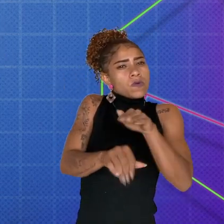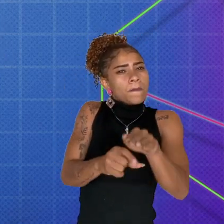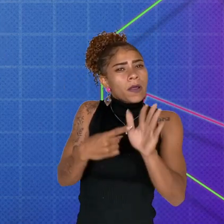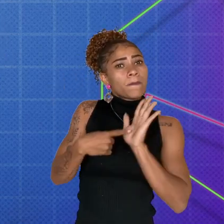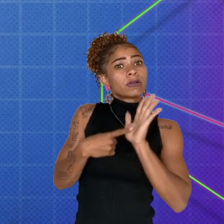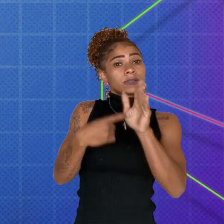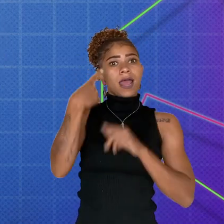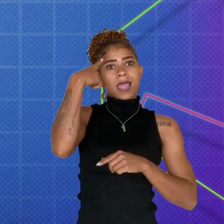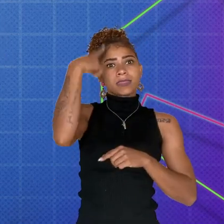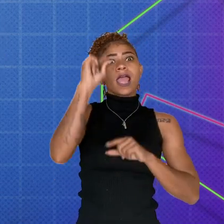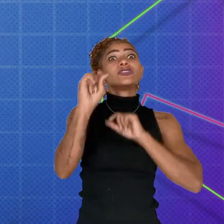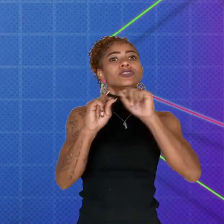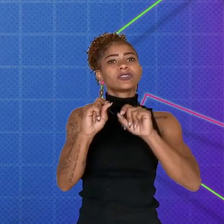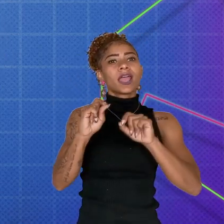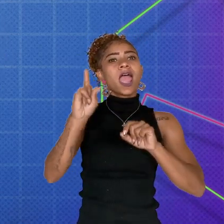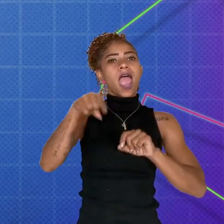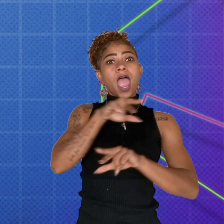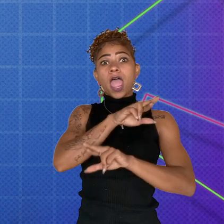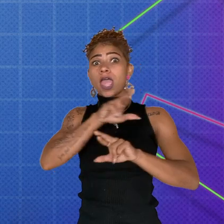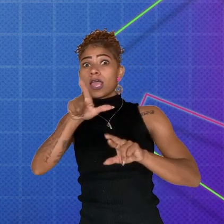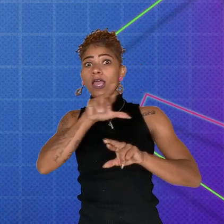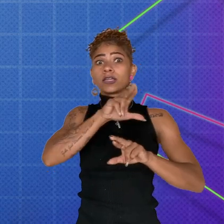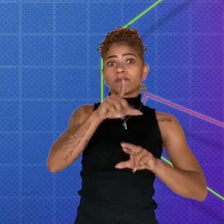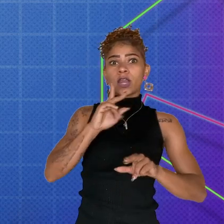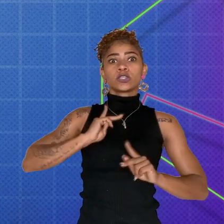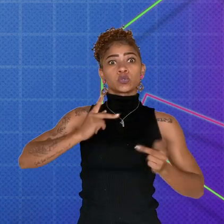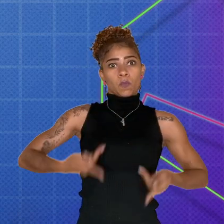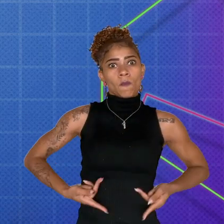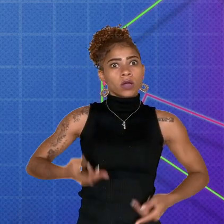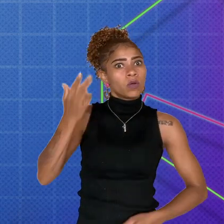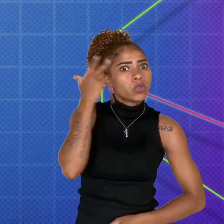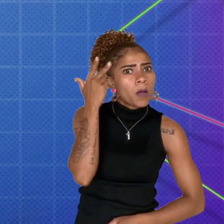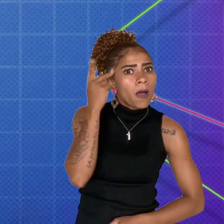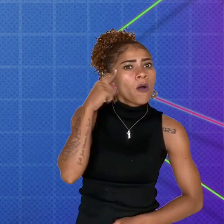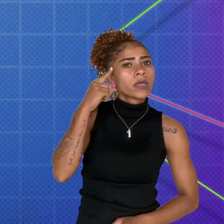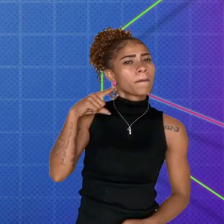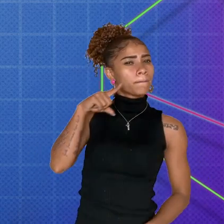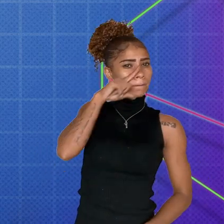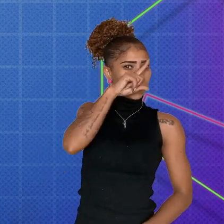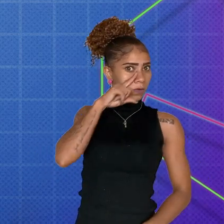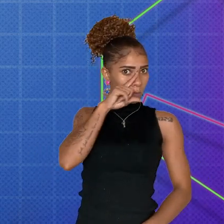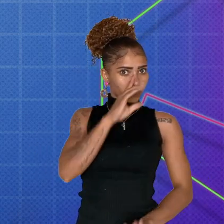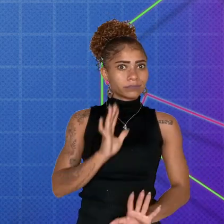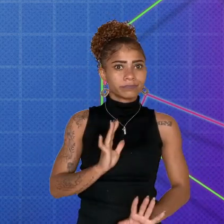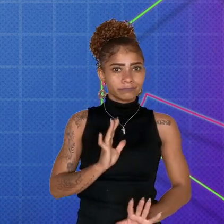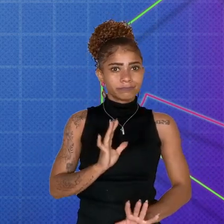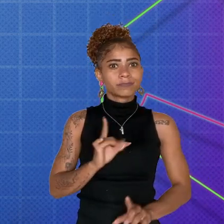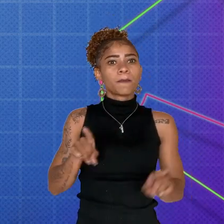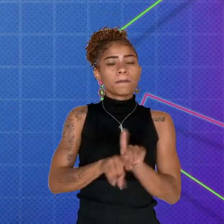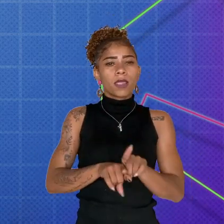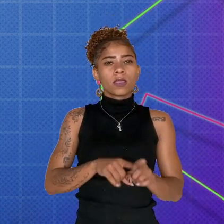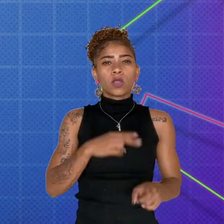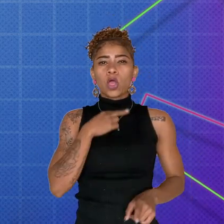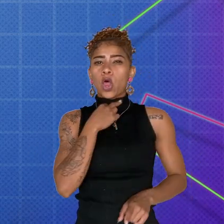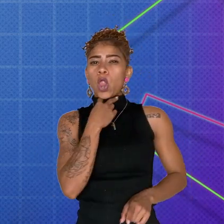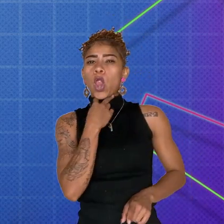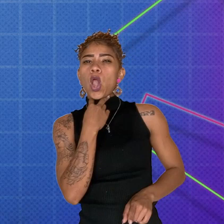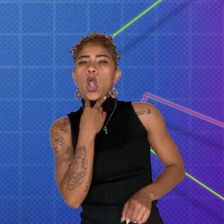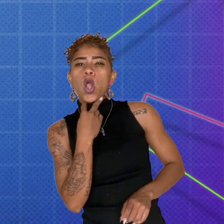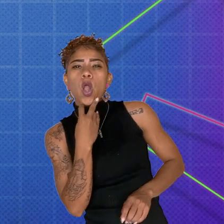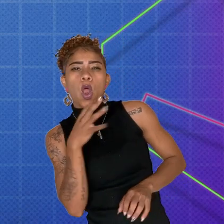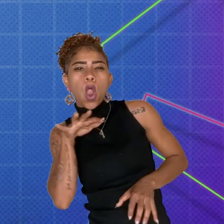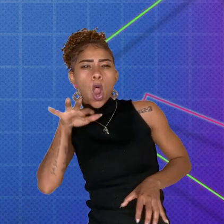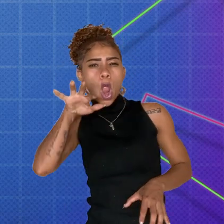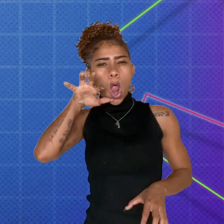arrítmicos, para transmitir a ideia de que esses seres são diferentes de seres humanos comuns e que são perigosos. Gemidos. Os gemidos